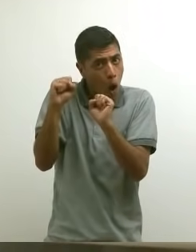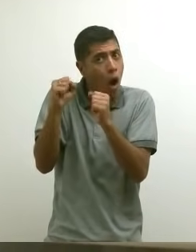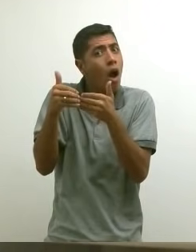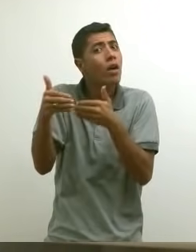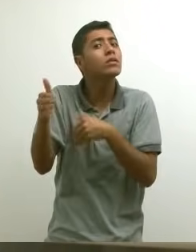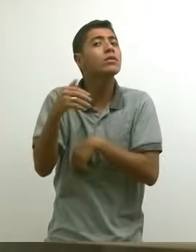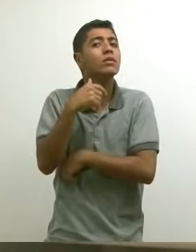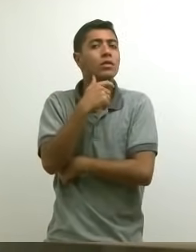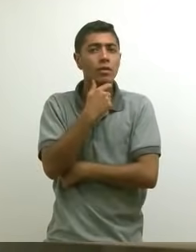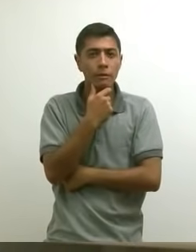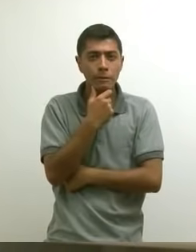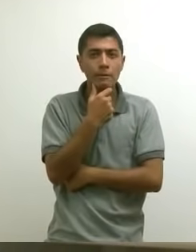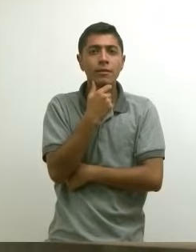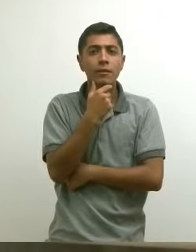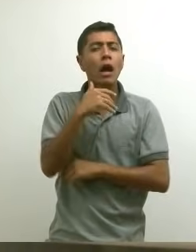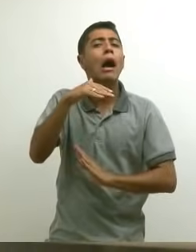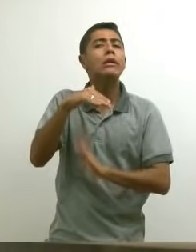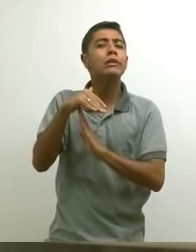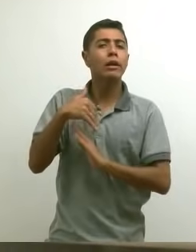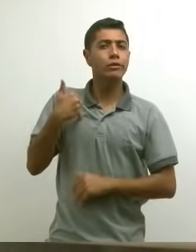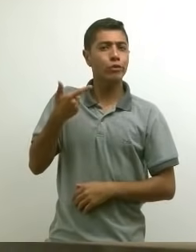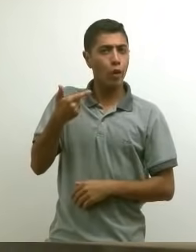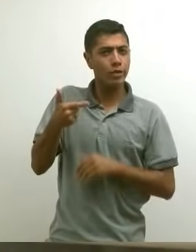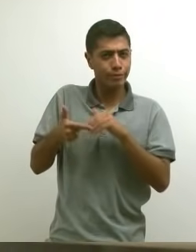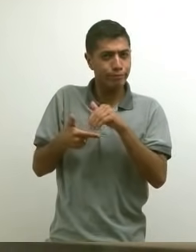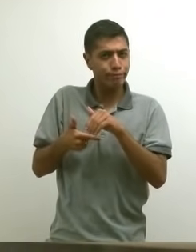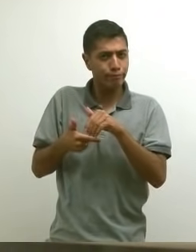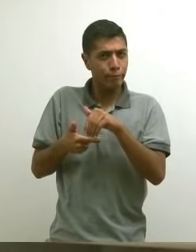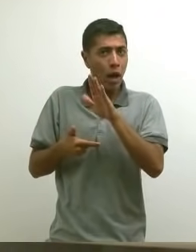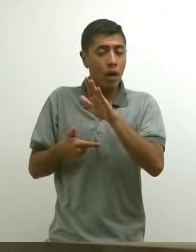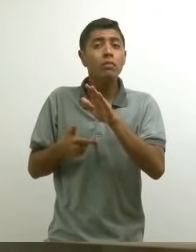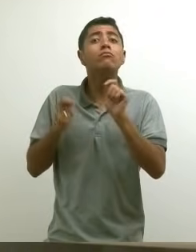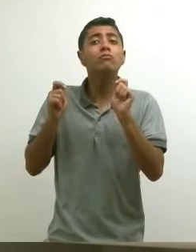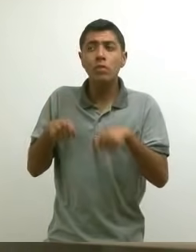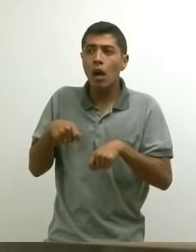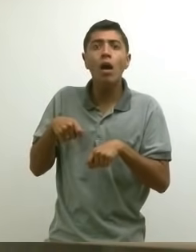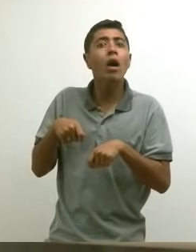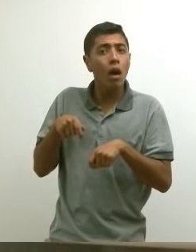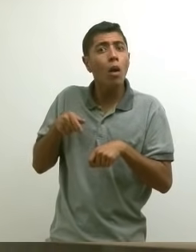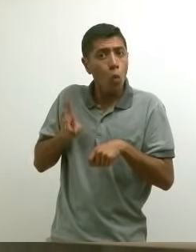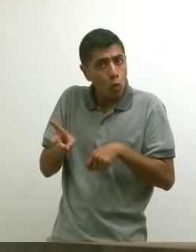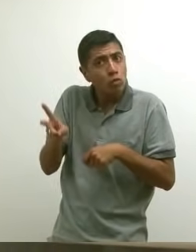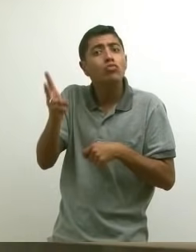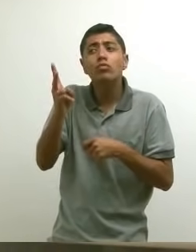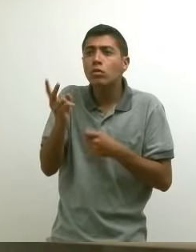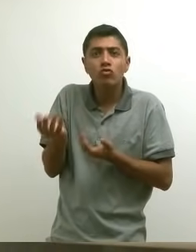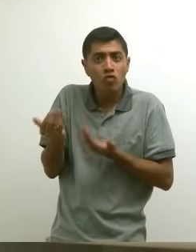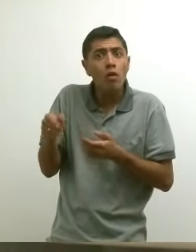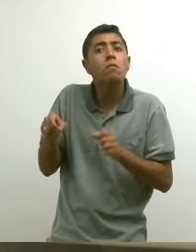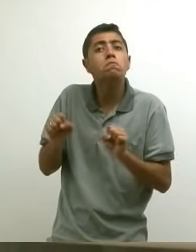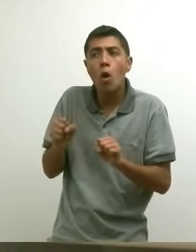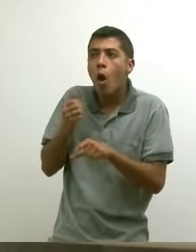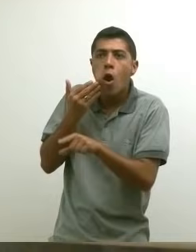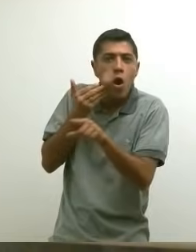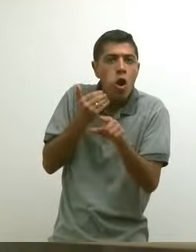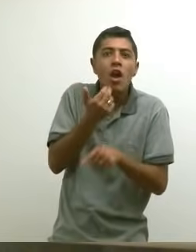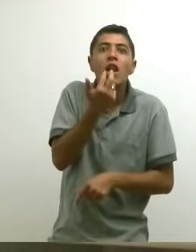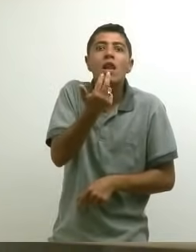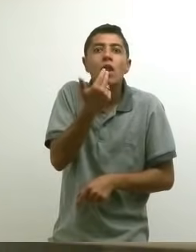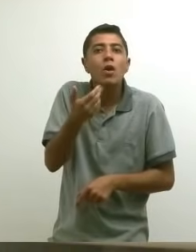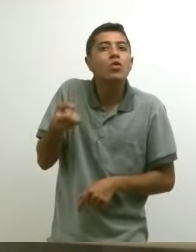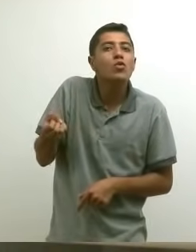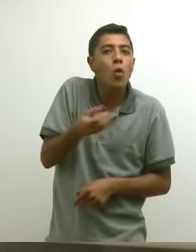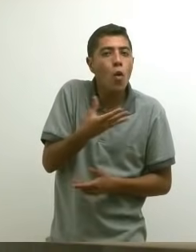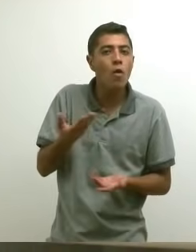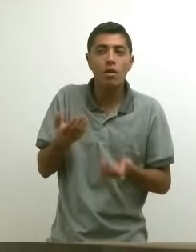aprender uma profissão você pode aprender coisas esportes mas depende do